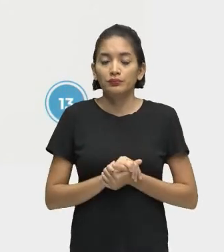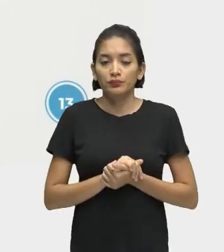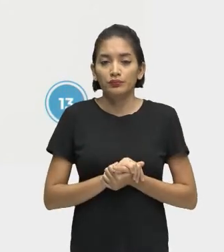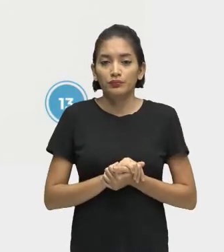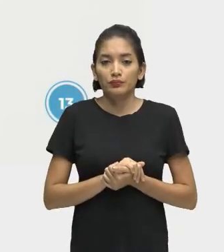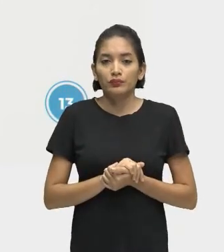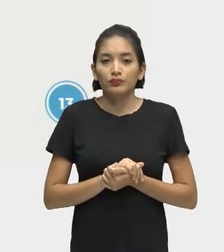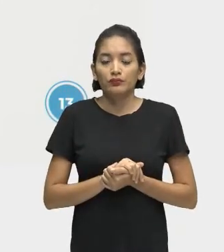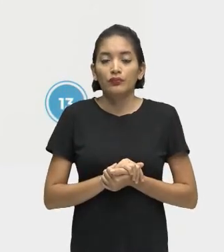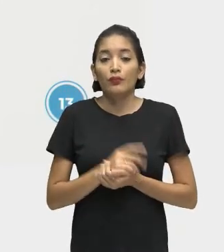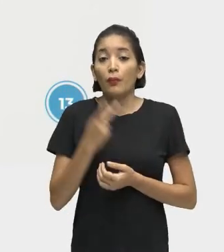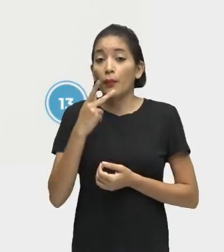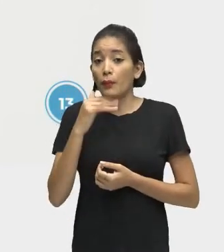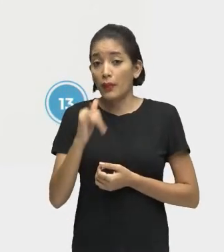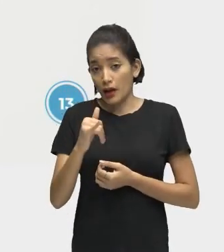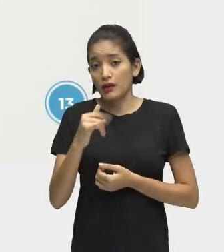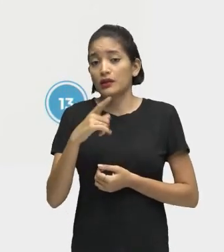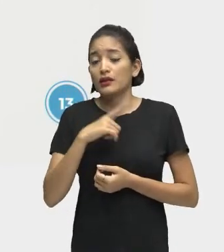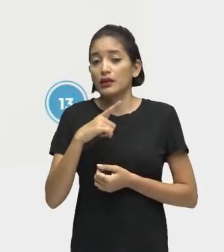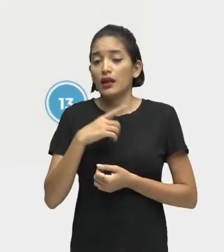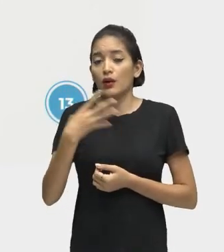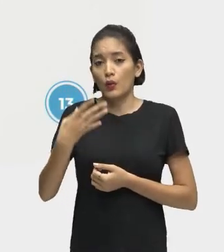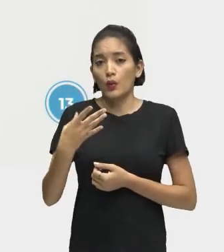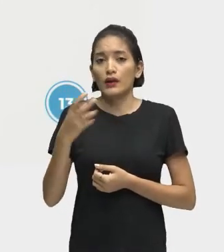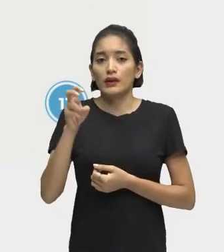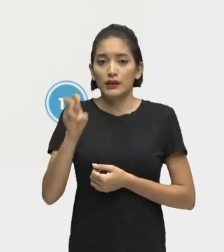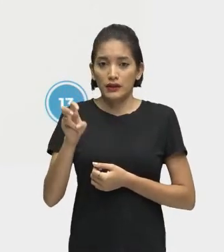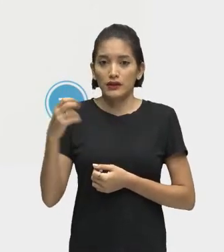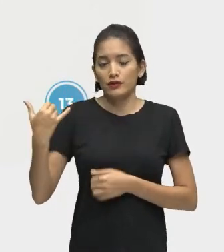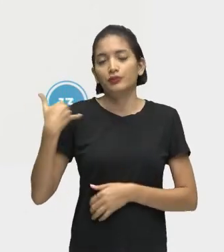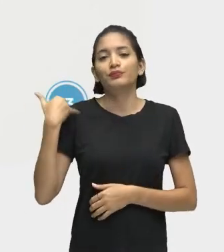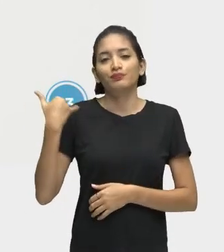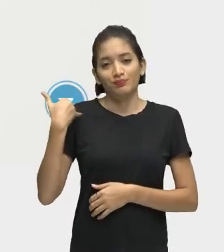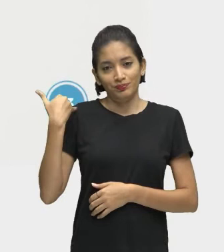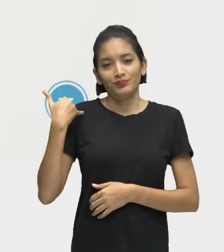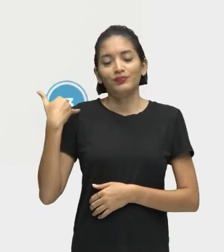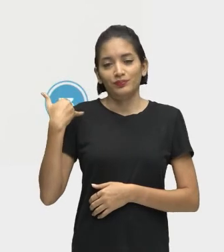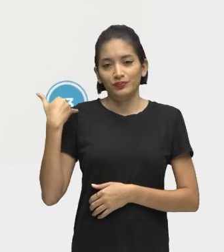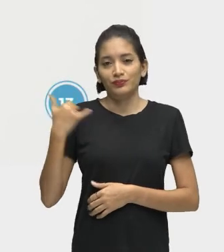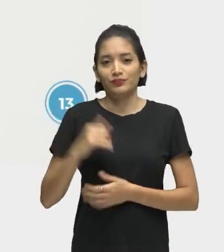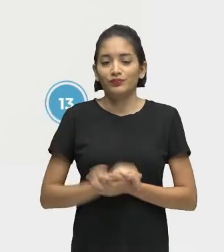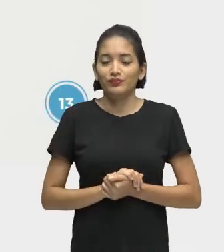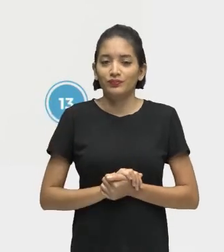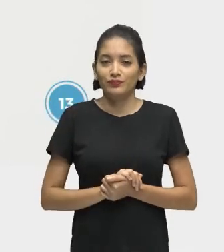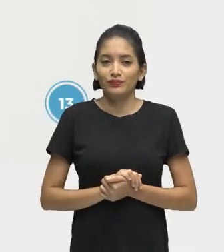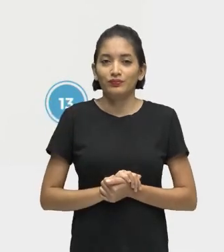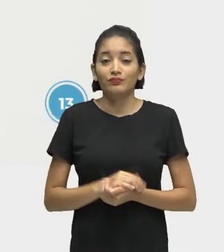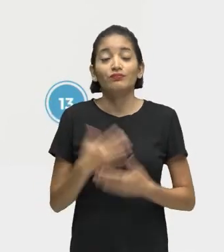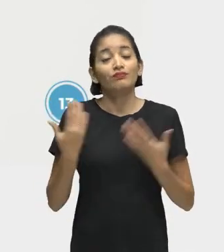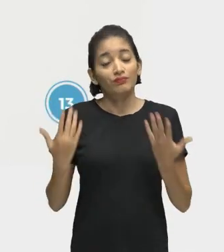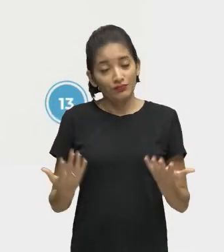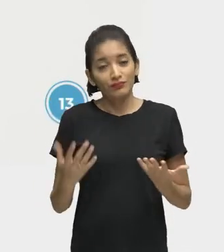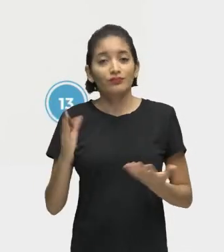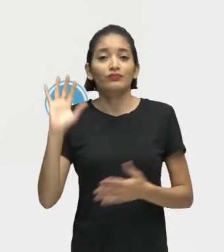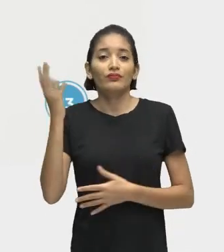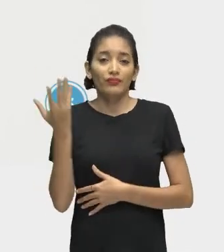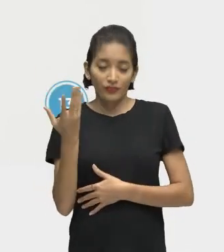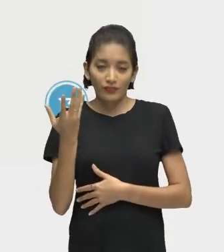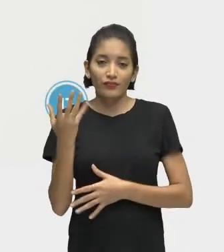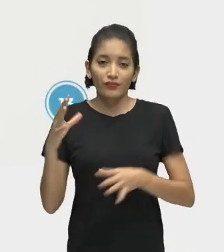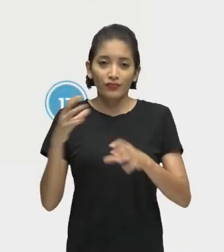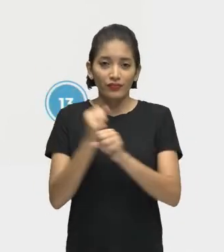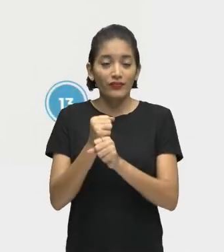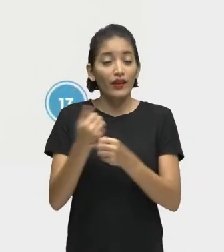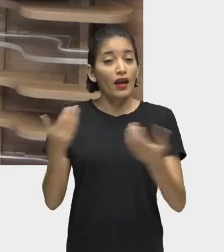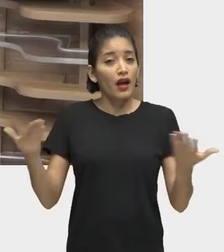o pai tem 45 anos. Pronto, resolvemos o nosso problema. Vejam que